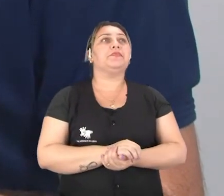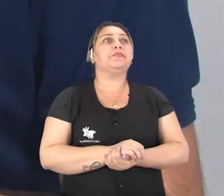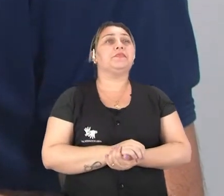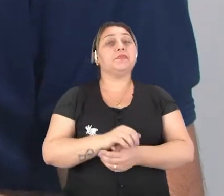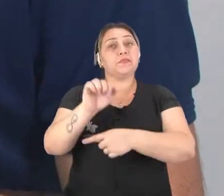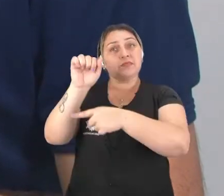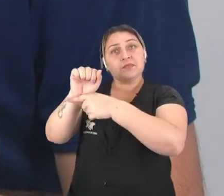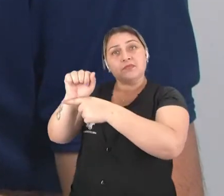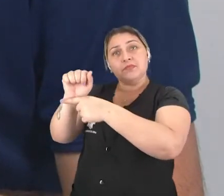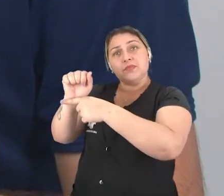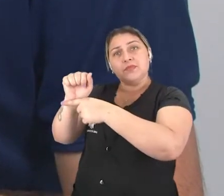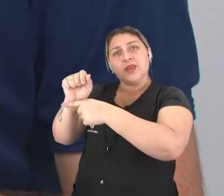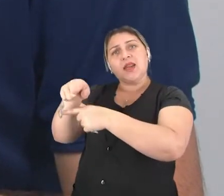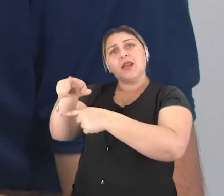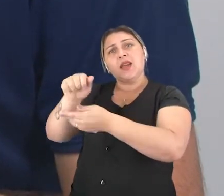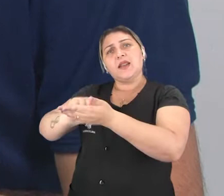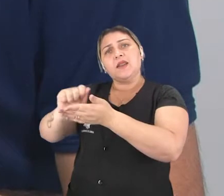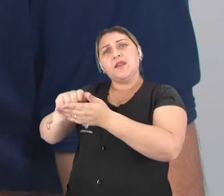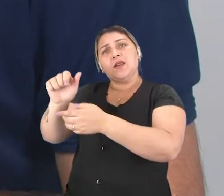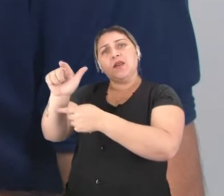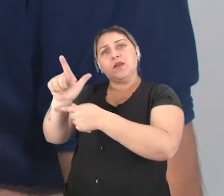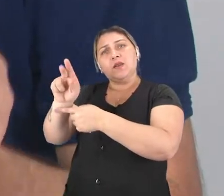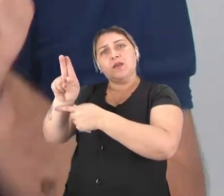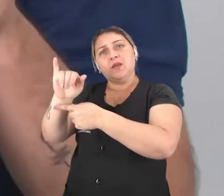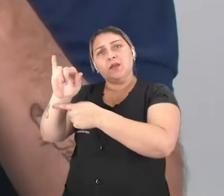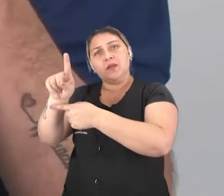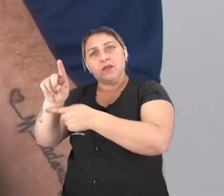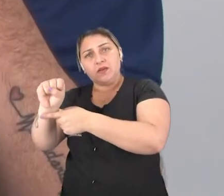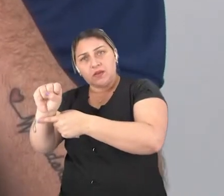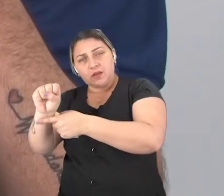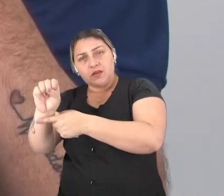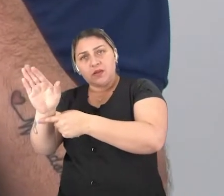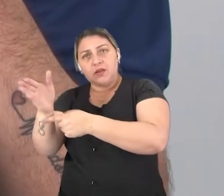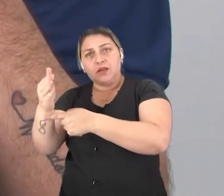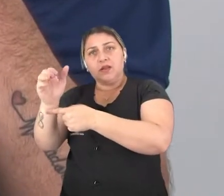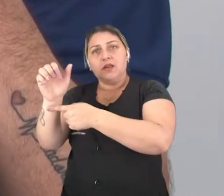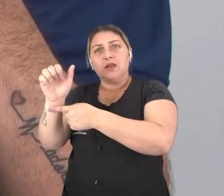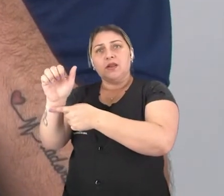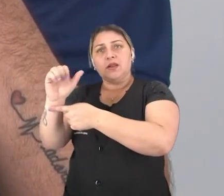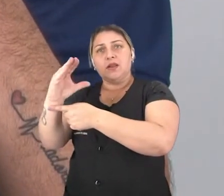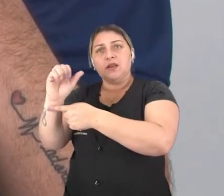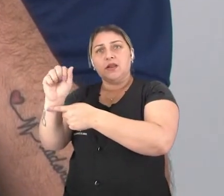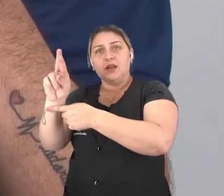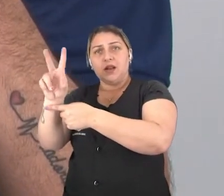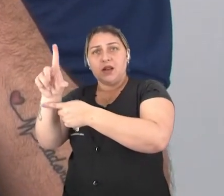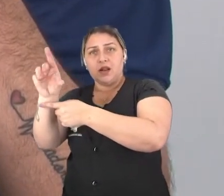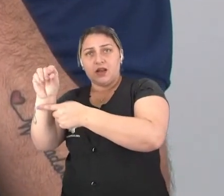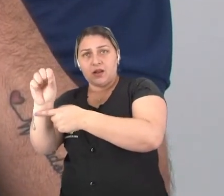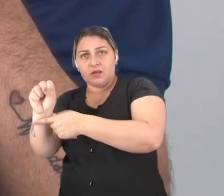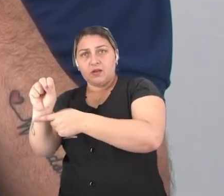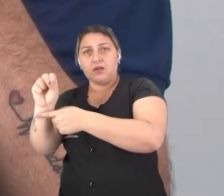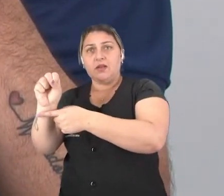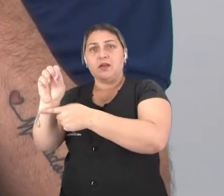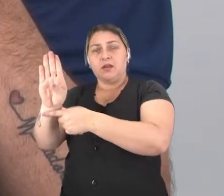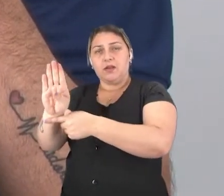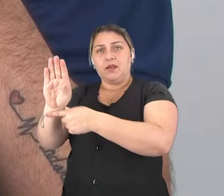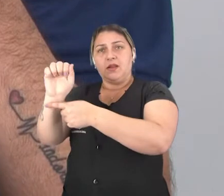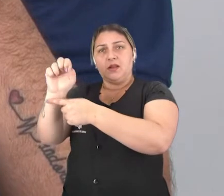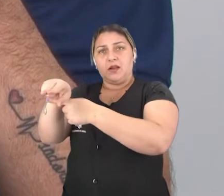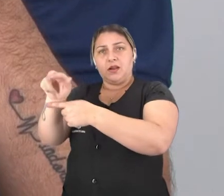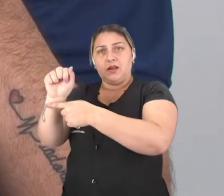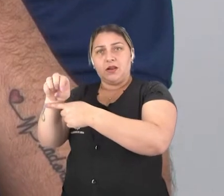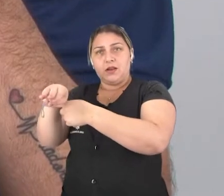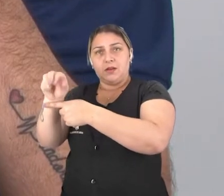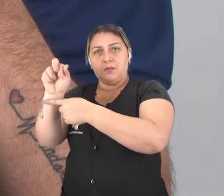Ó, A. Quem escreveu o texto foi Luiz Carlos André. B. Ana